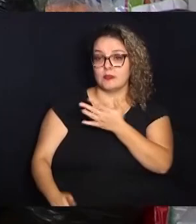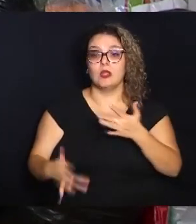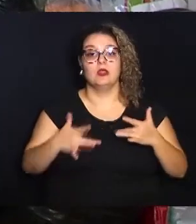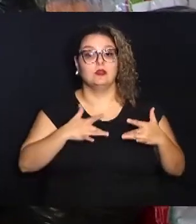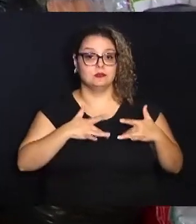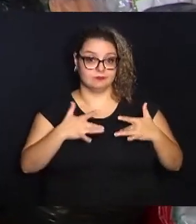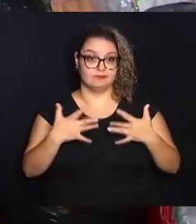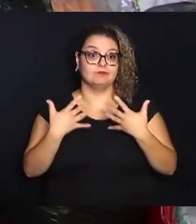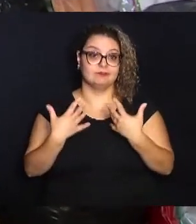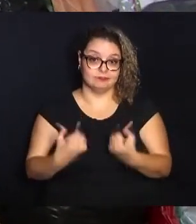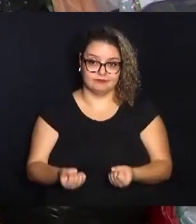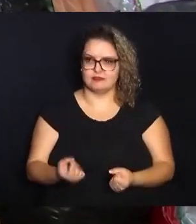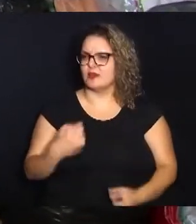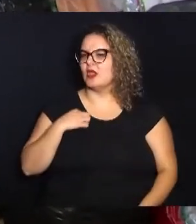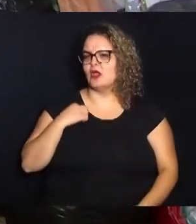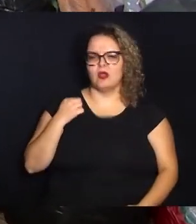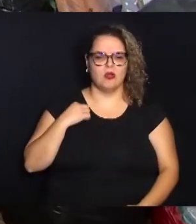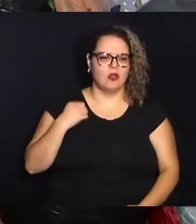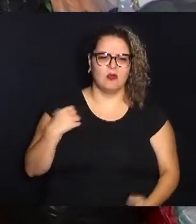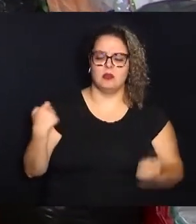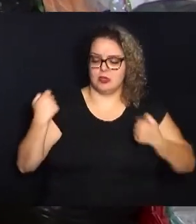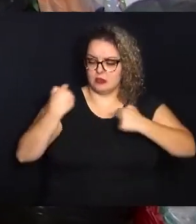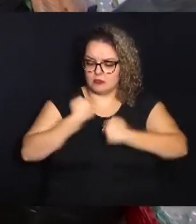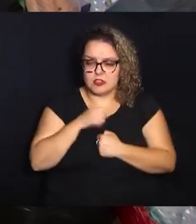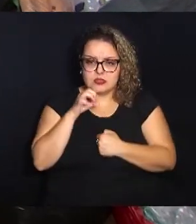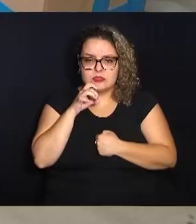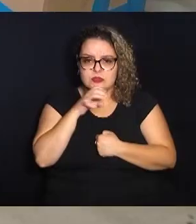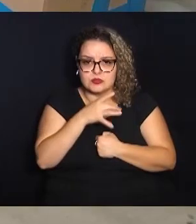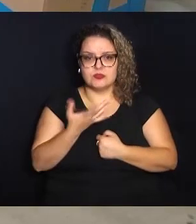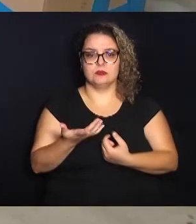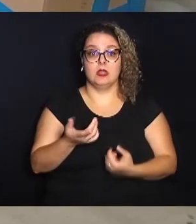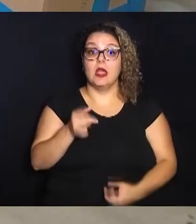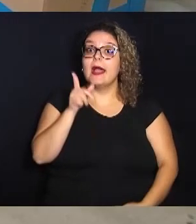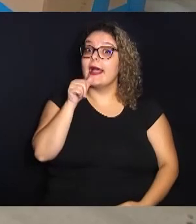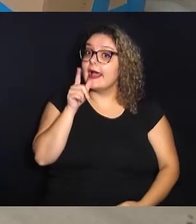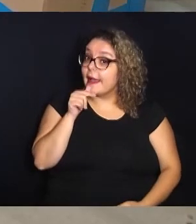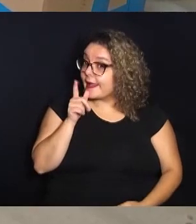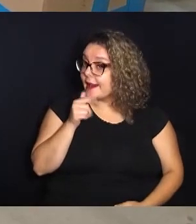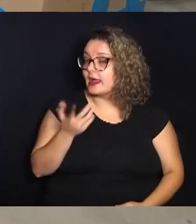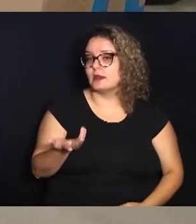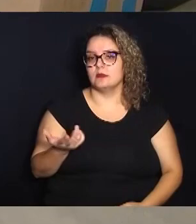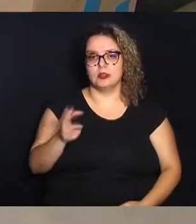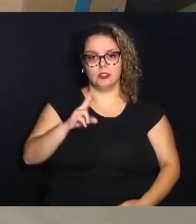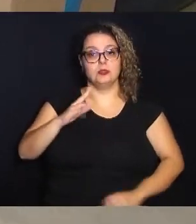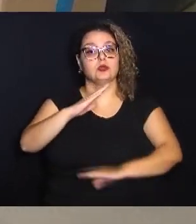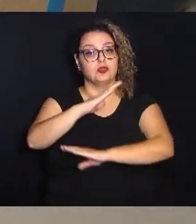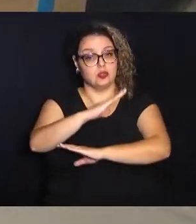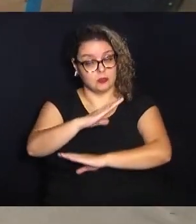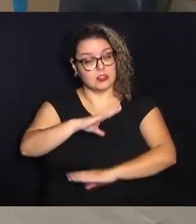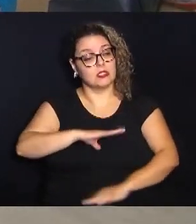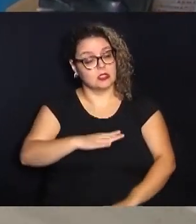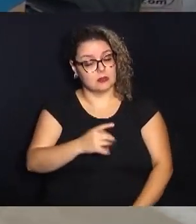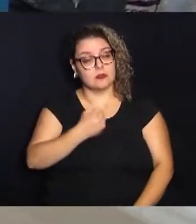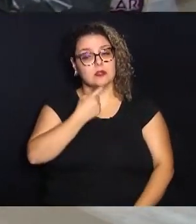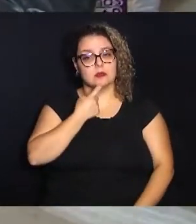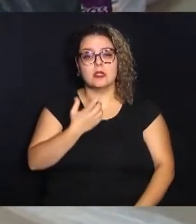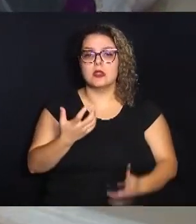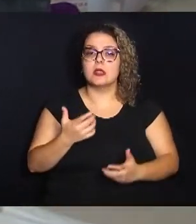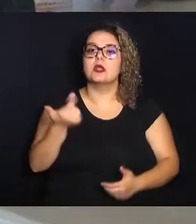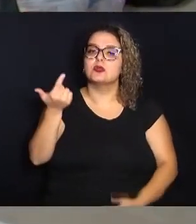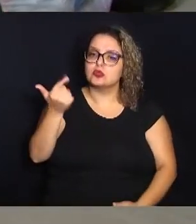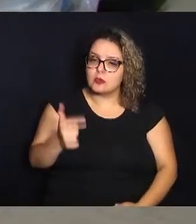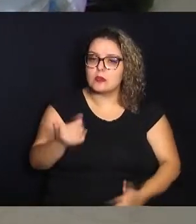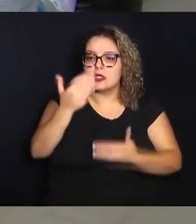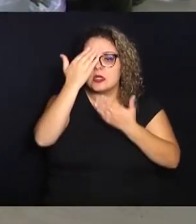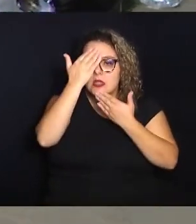doações que a gente recebeu roupas agasalhos muita água em nome da Câmara Municipal de Campinas Eu quero mais uma